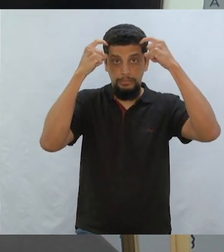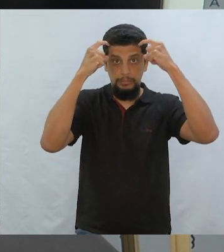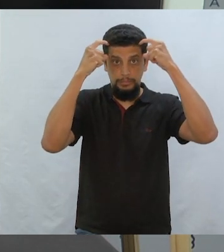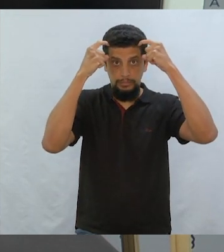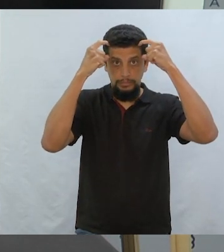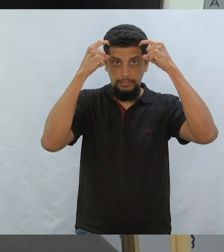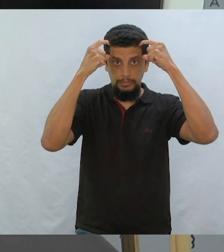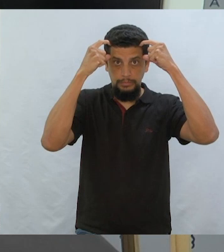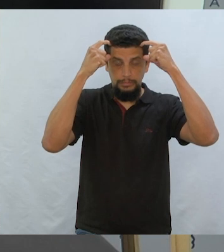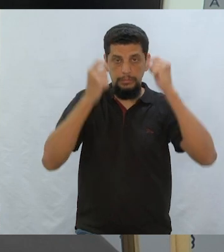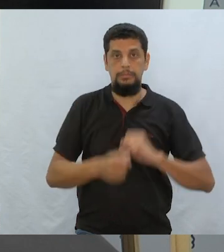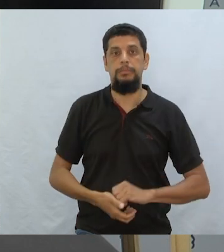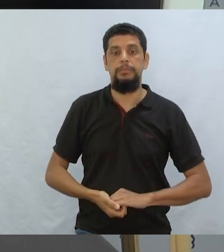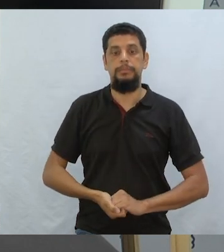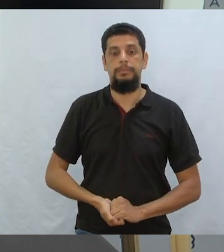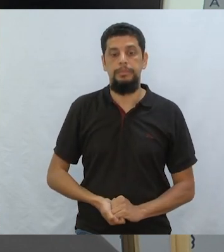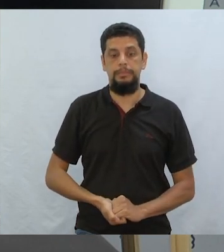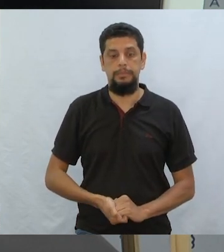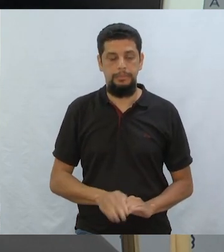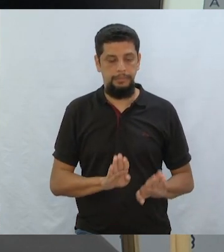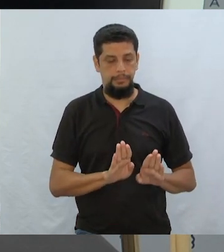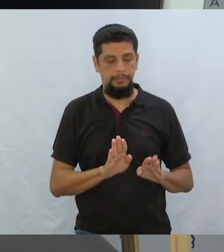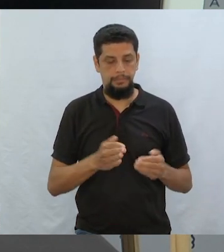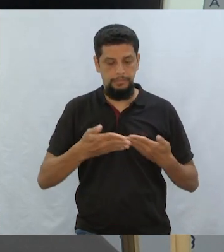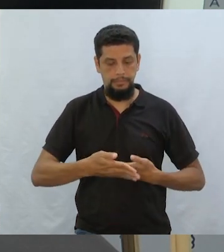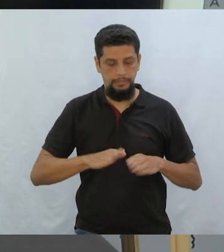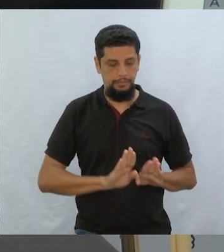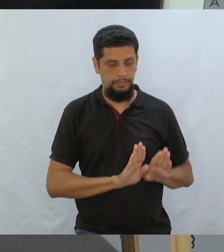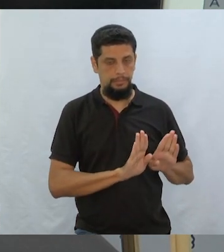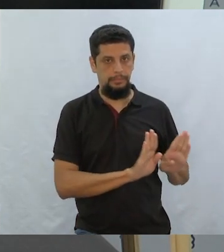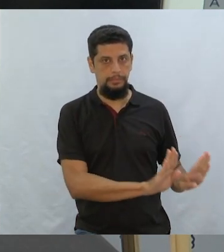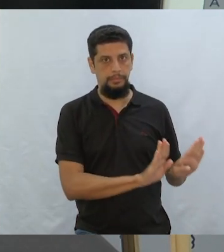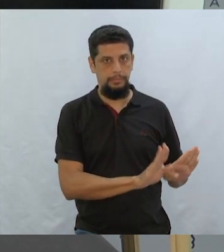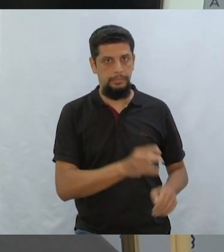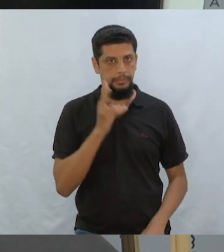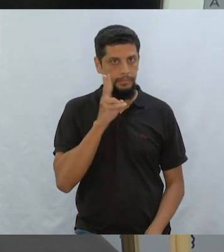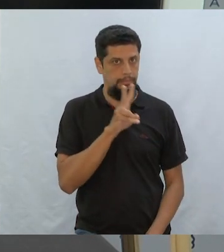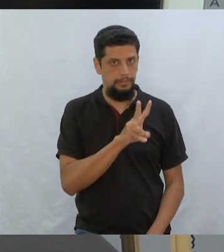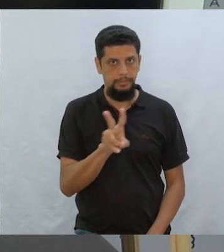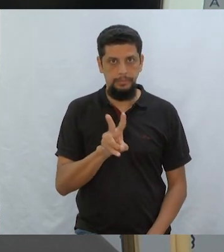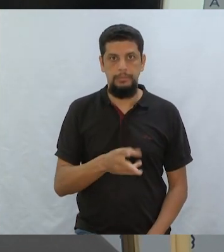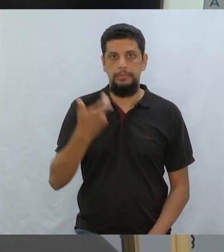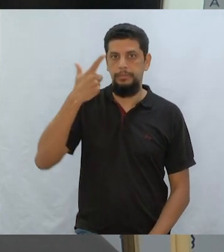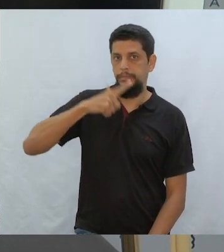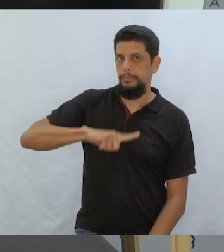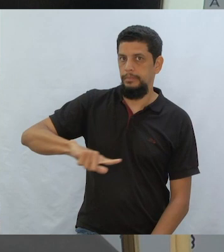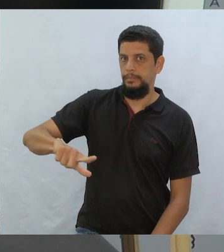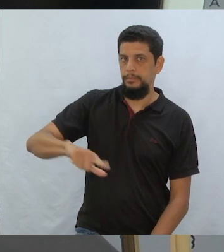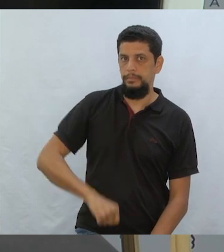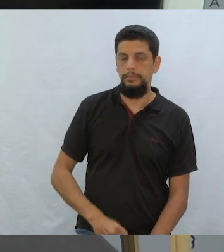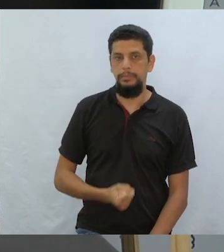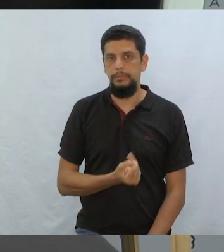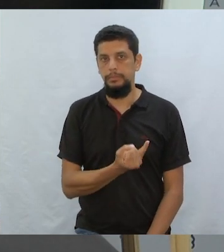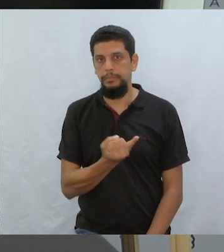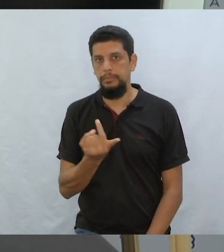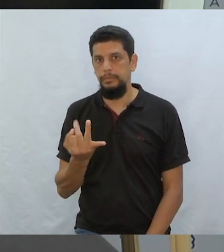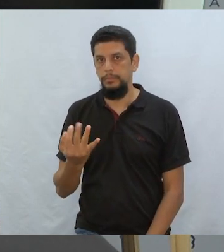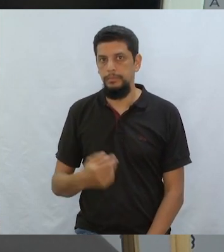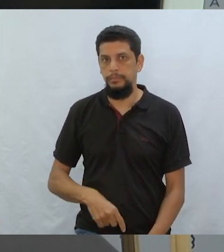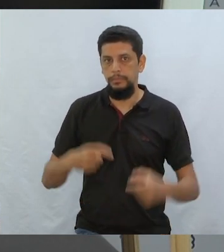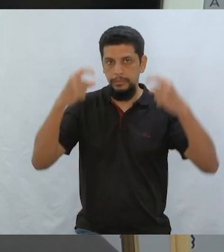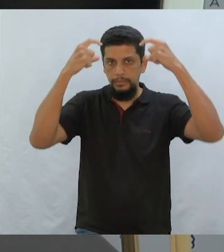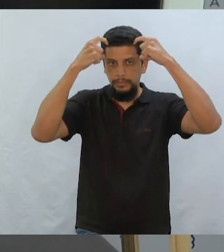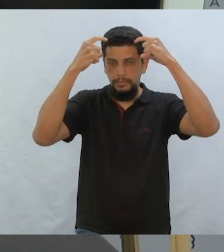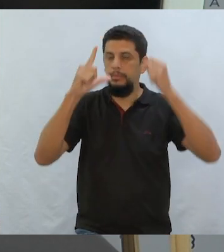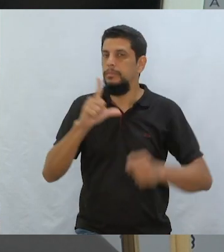7 ursos. Deixa eu agachar aqui. Então vamos conferir novamente quantos ursos